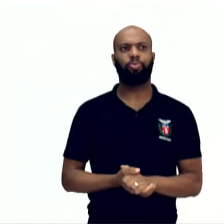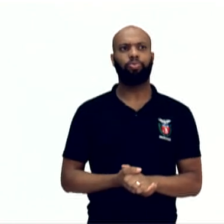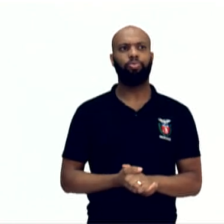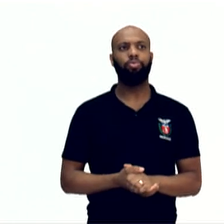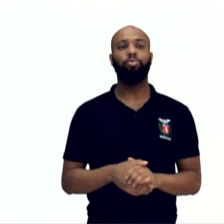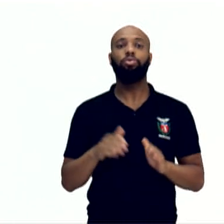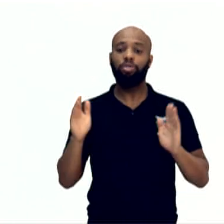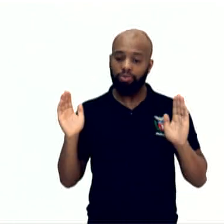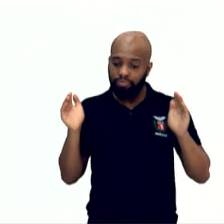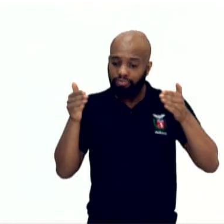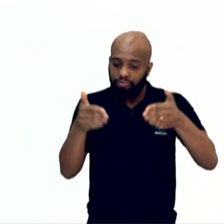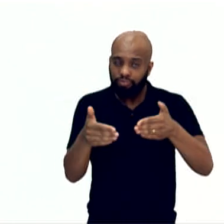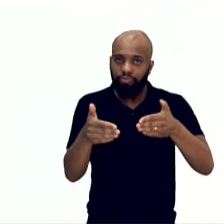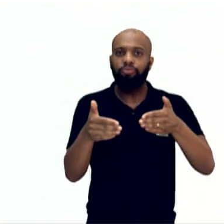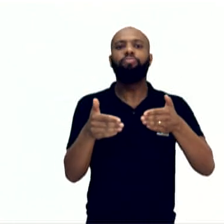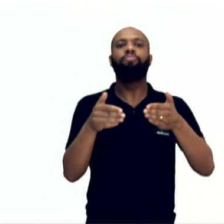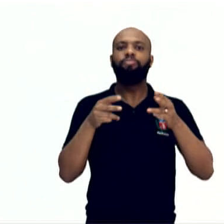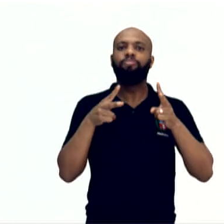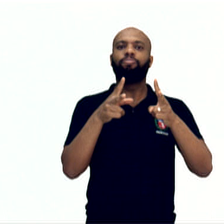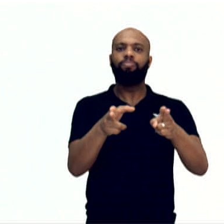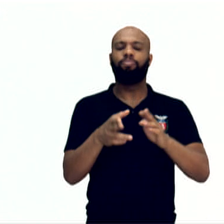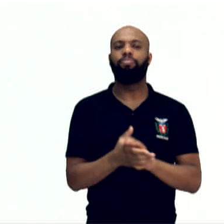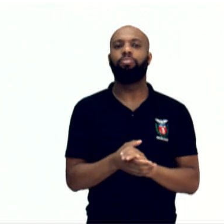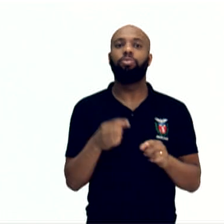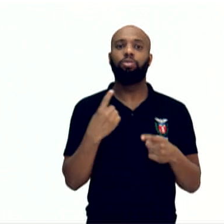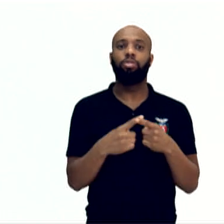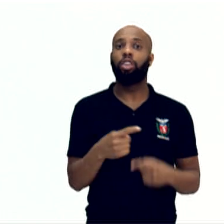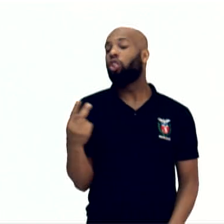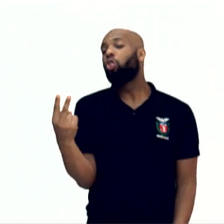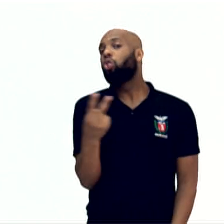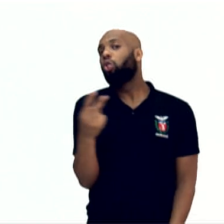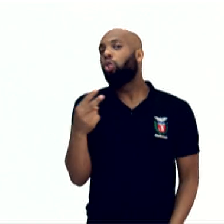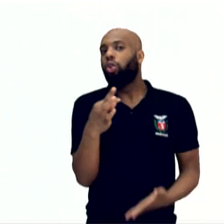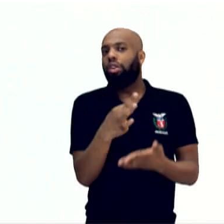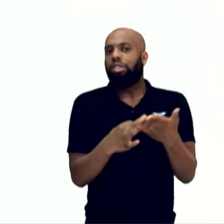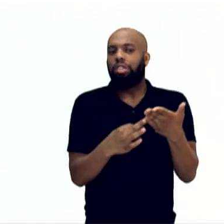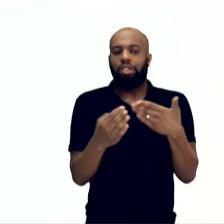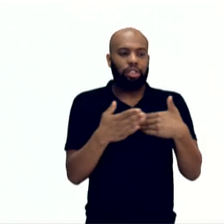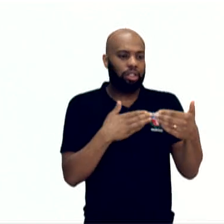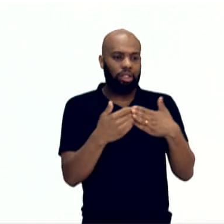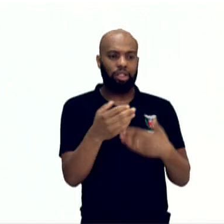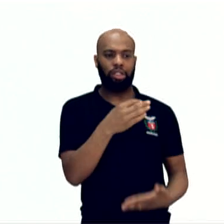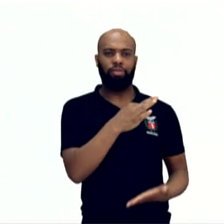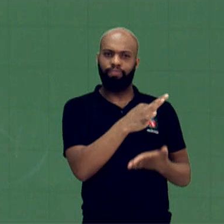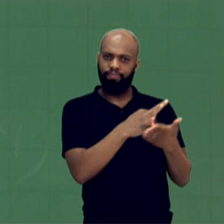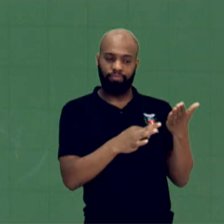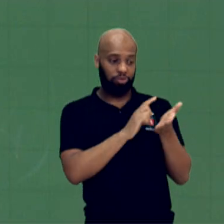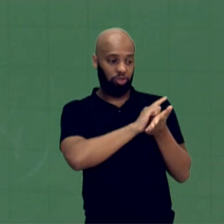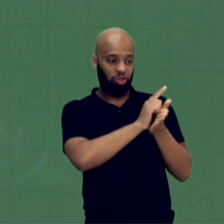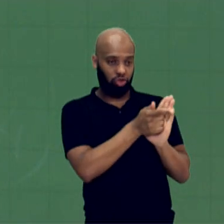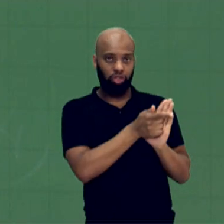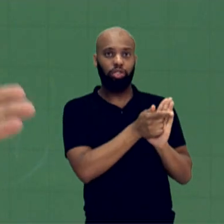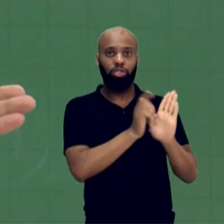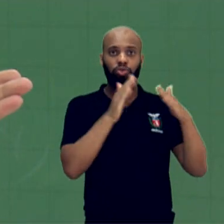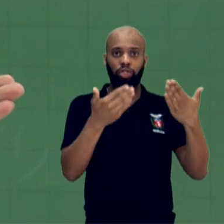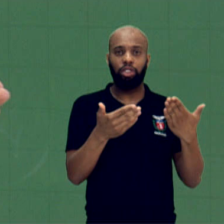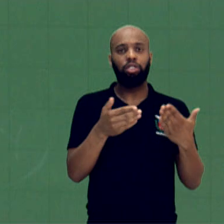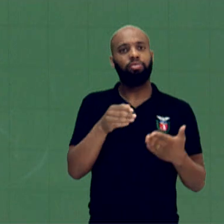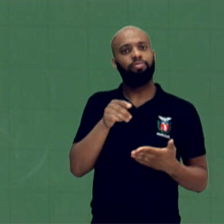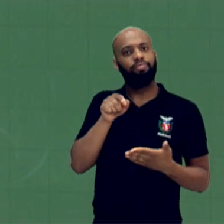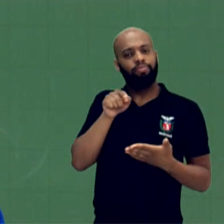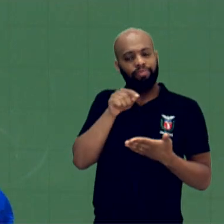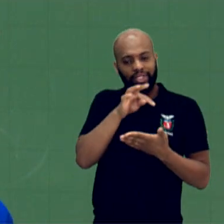Eles são convergentes. Ambos os textos, independente do seu gênero textual, eles